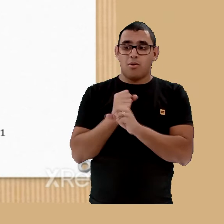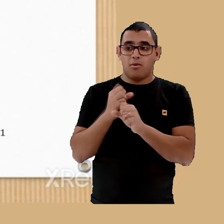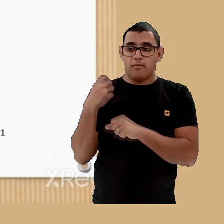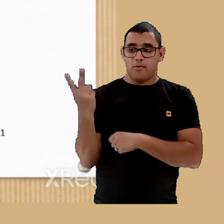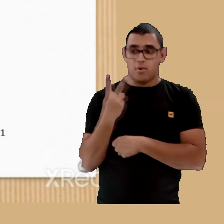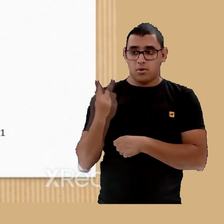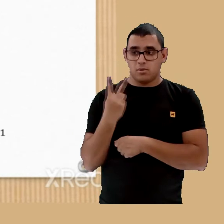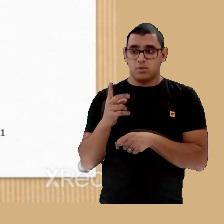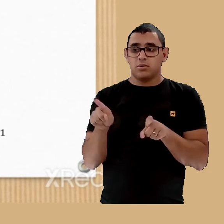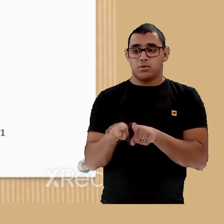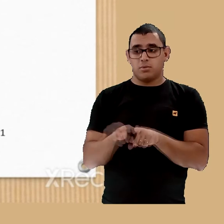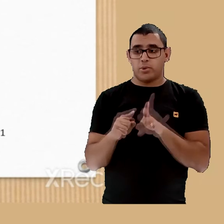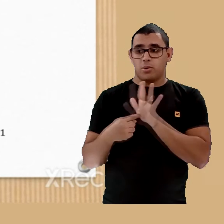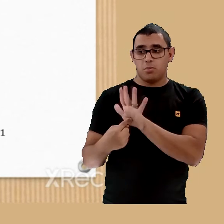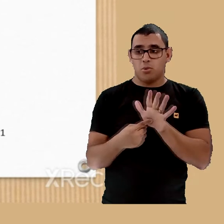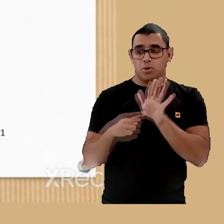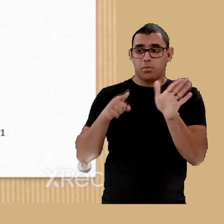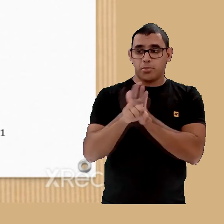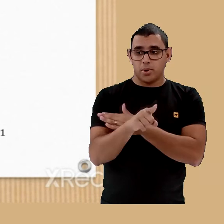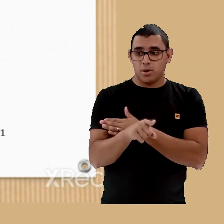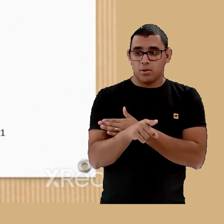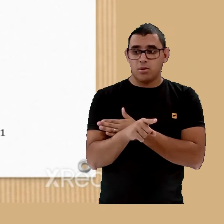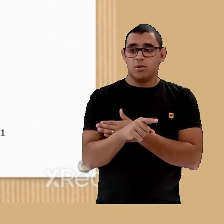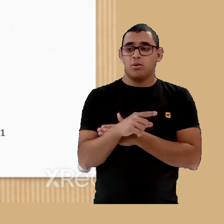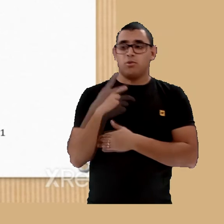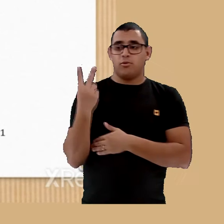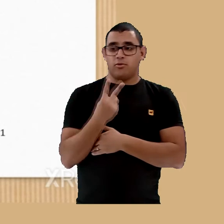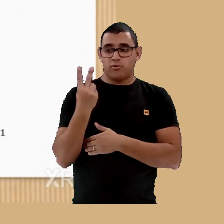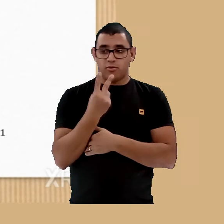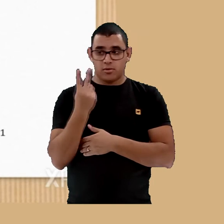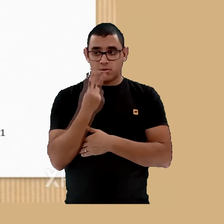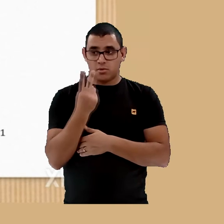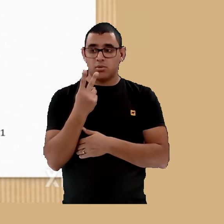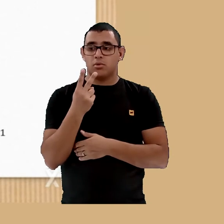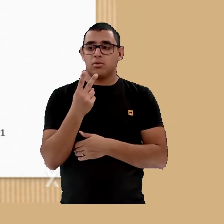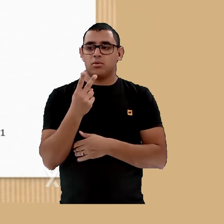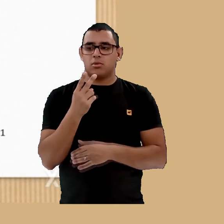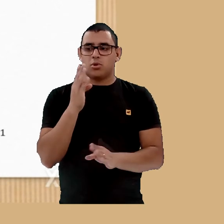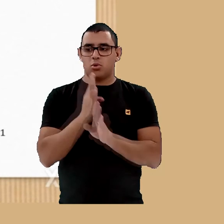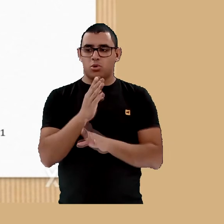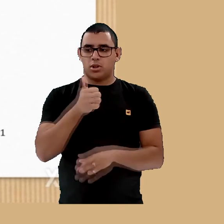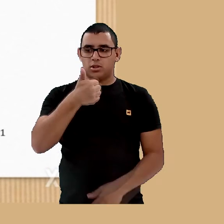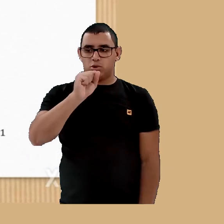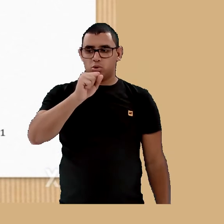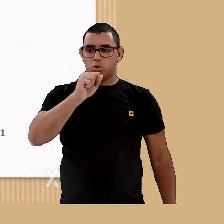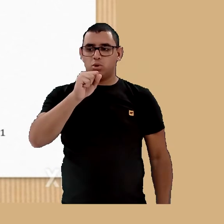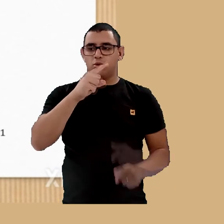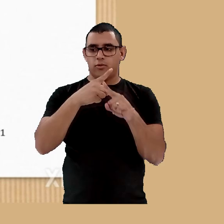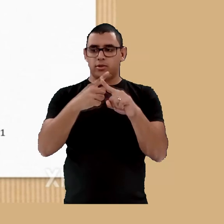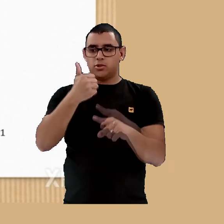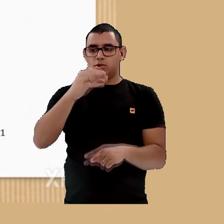dado também que foi dado na questão. Coeficiente de dilatação do mercúrio é de 18 vezes 10 a menos